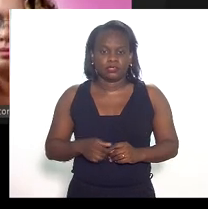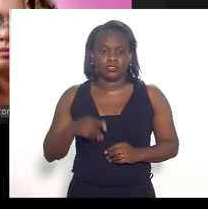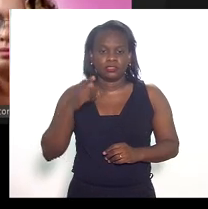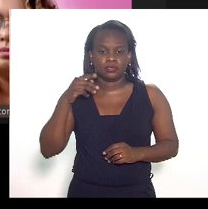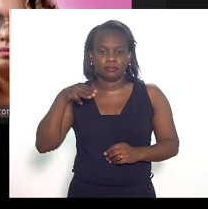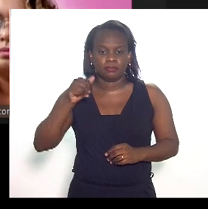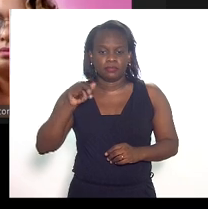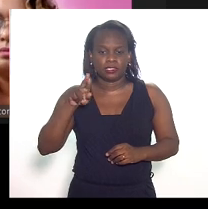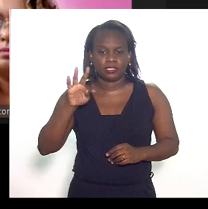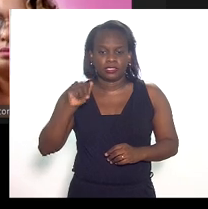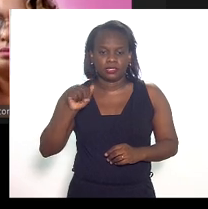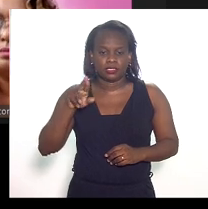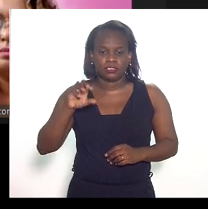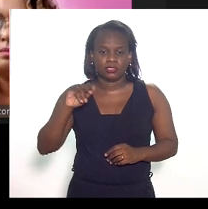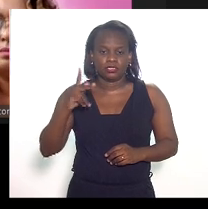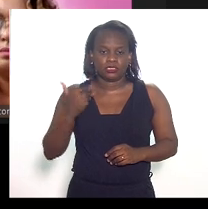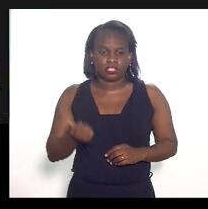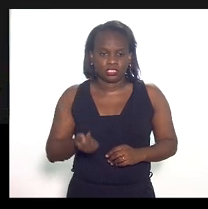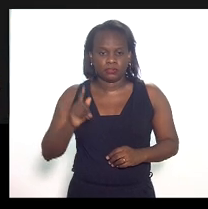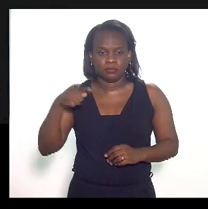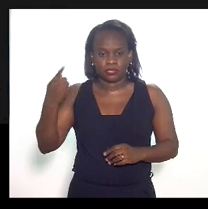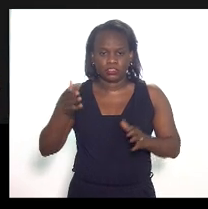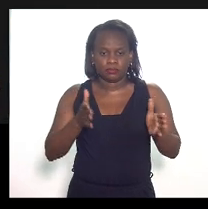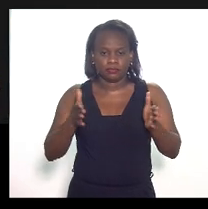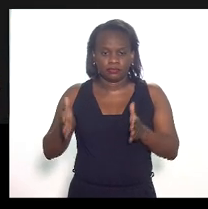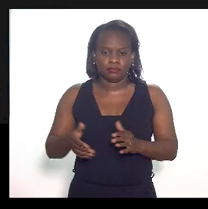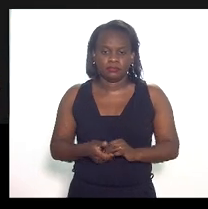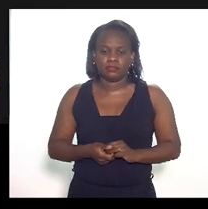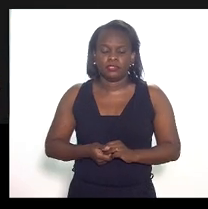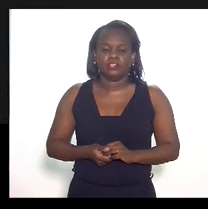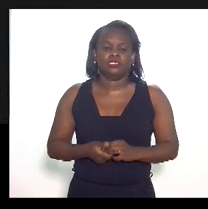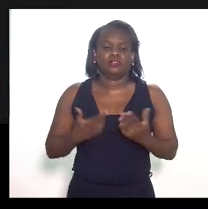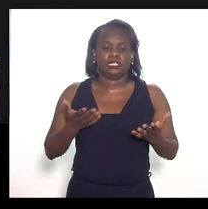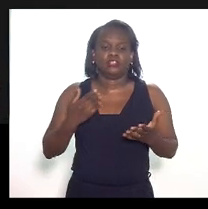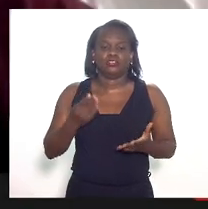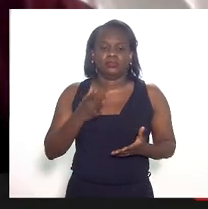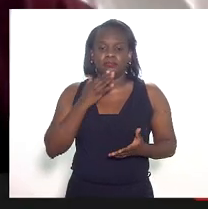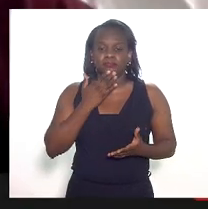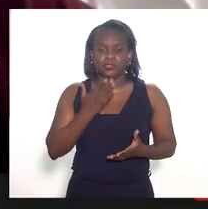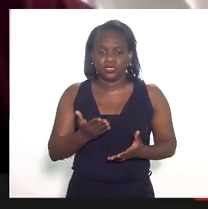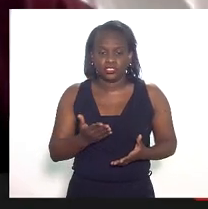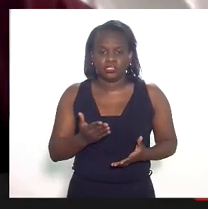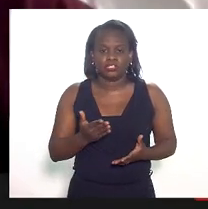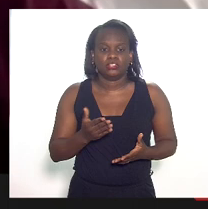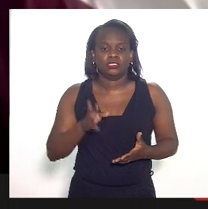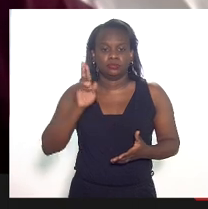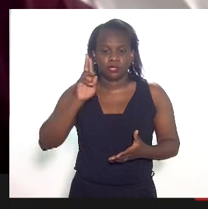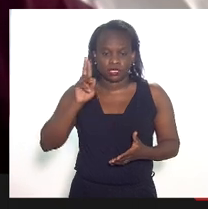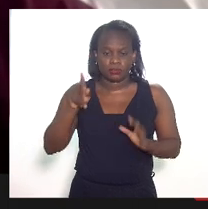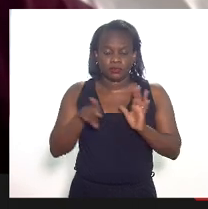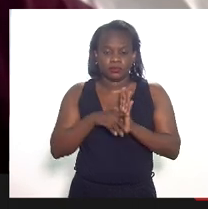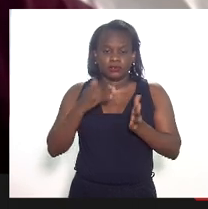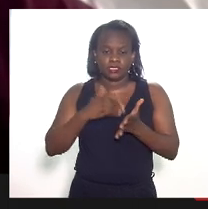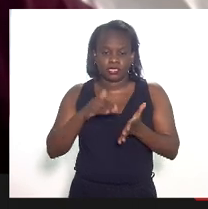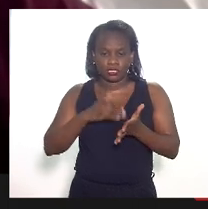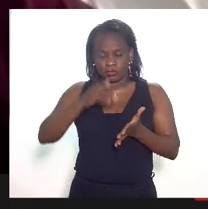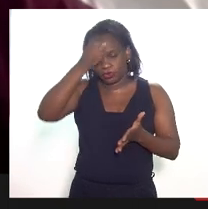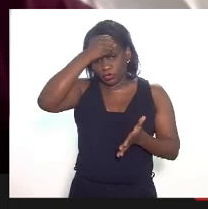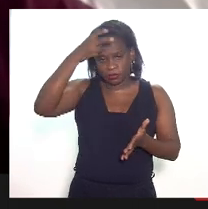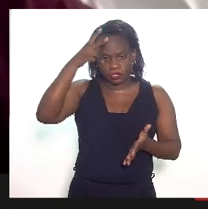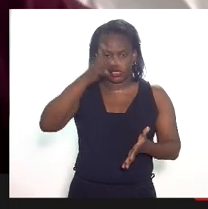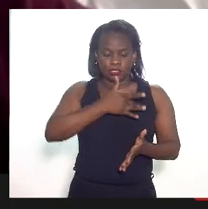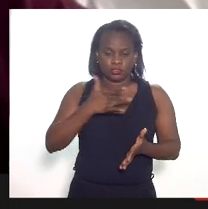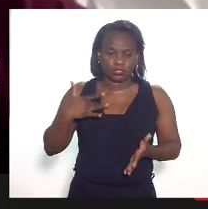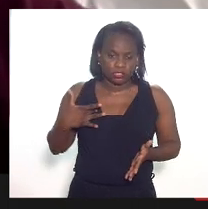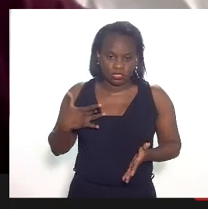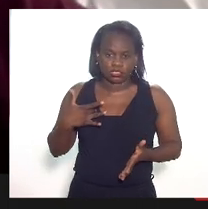Deputada Marta Rocha, por favor. Próximo bloco. Eu queria só pedir para a representante da Secretaria Municipal de